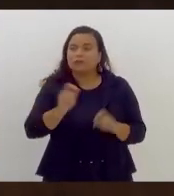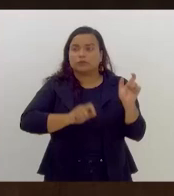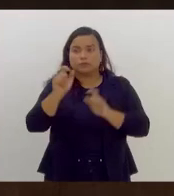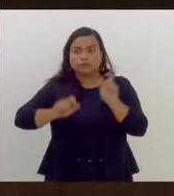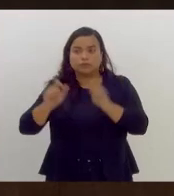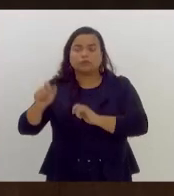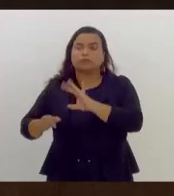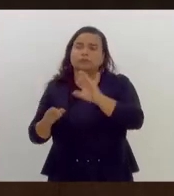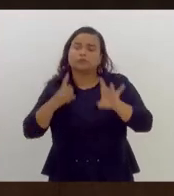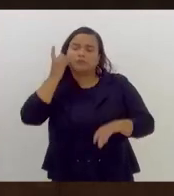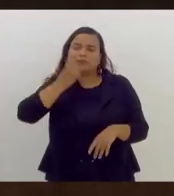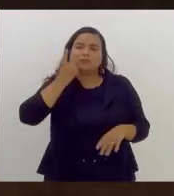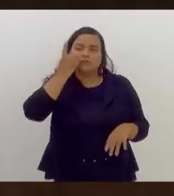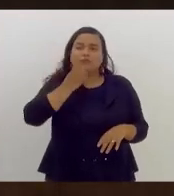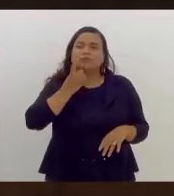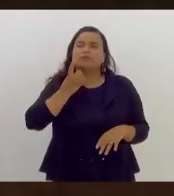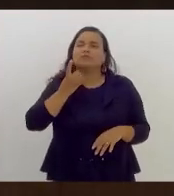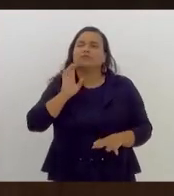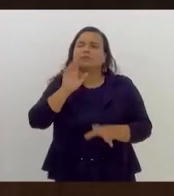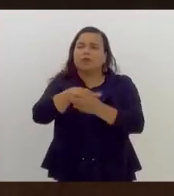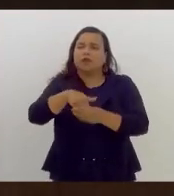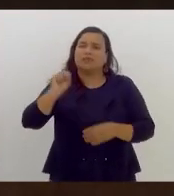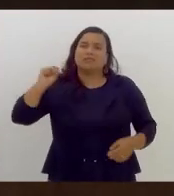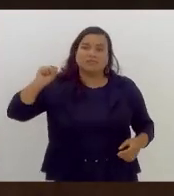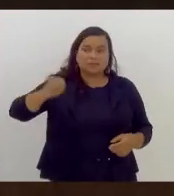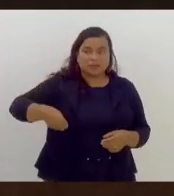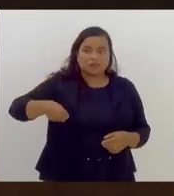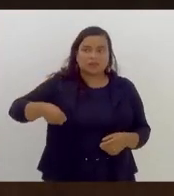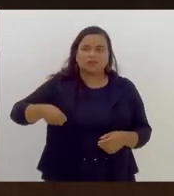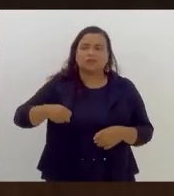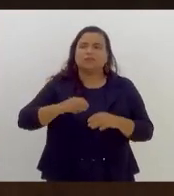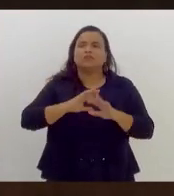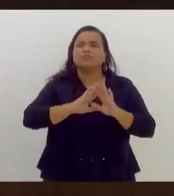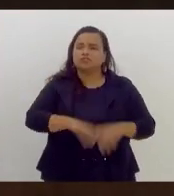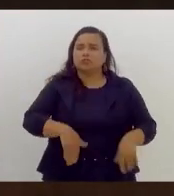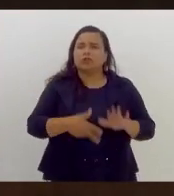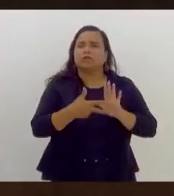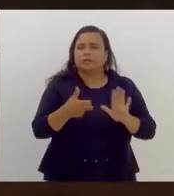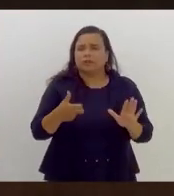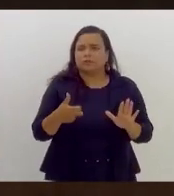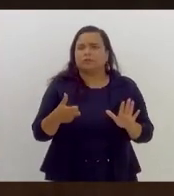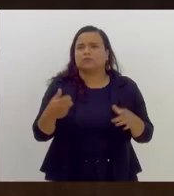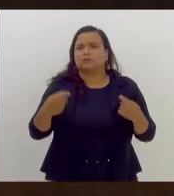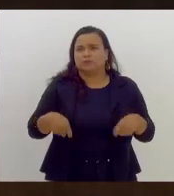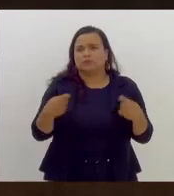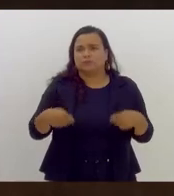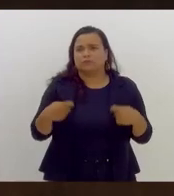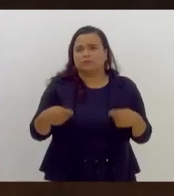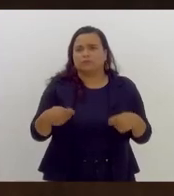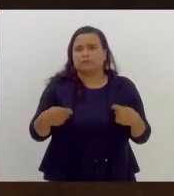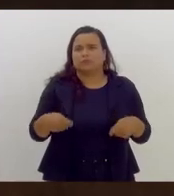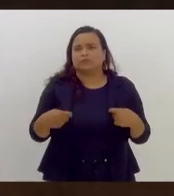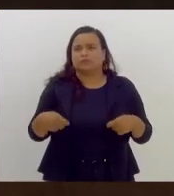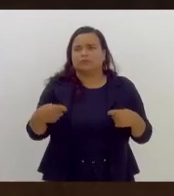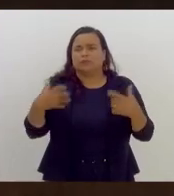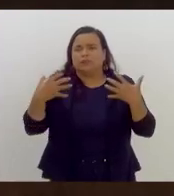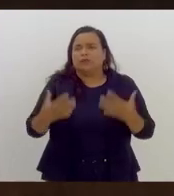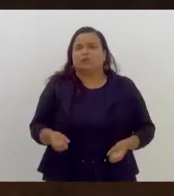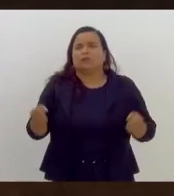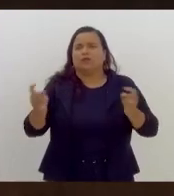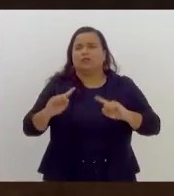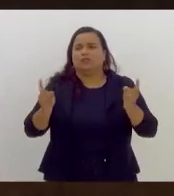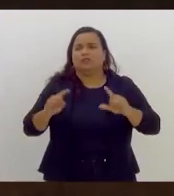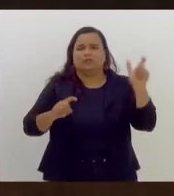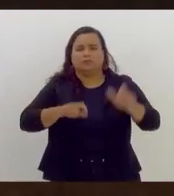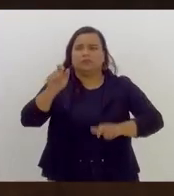senhores deputados que votem sim pela derrubada do veto. Não se entreguem à sanha